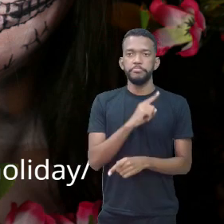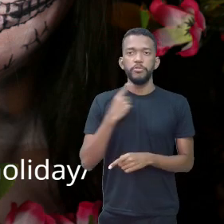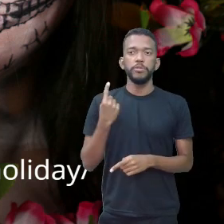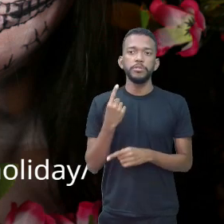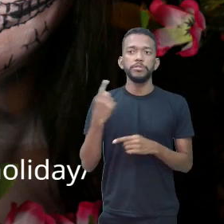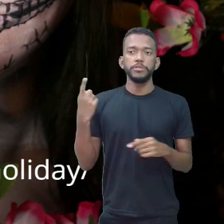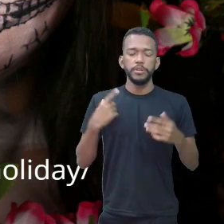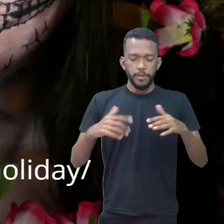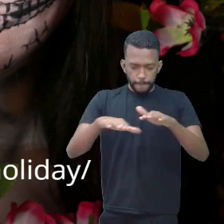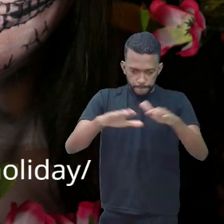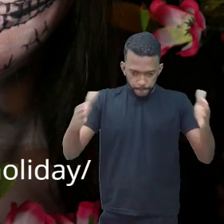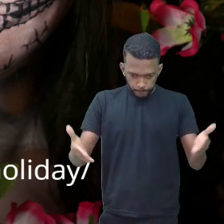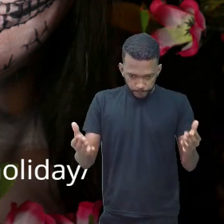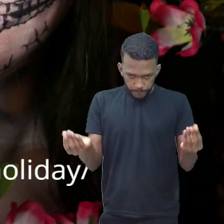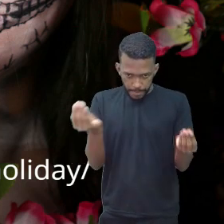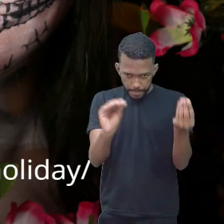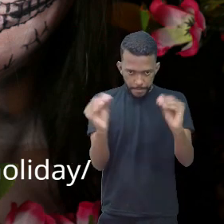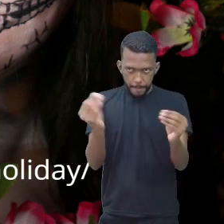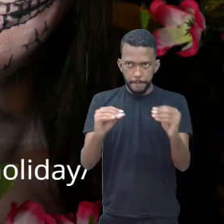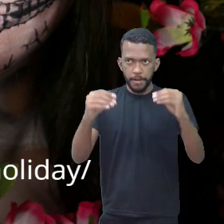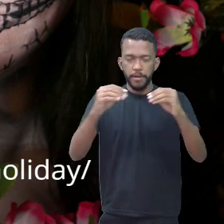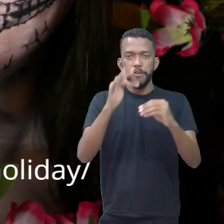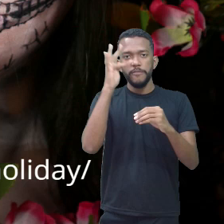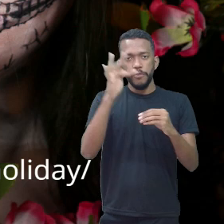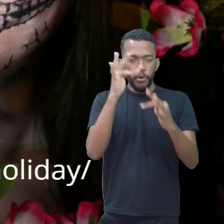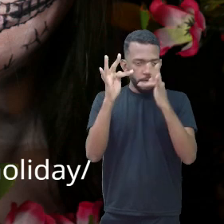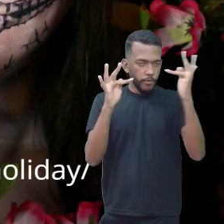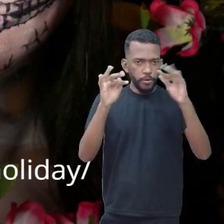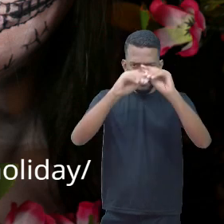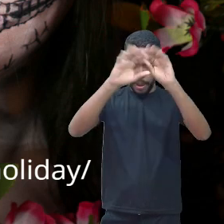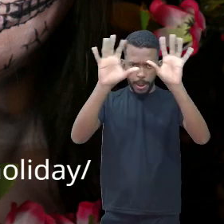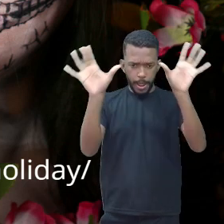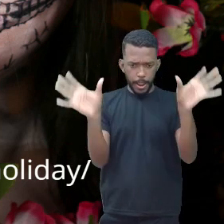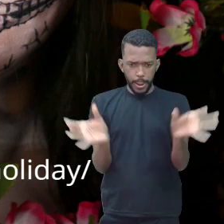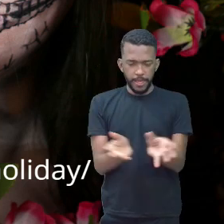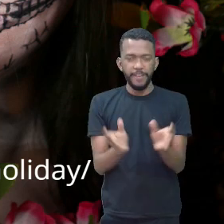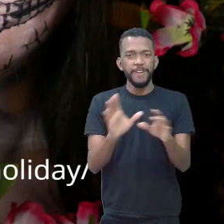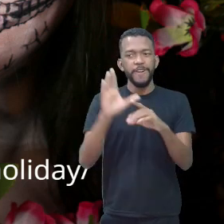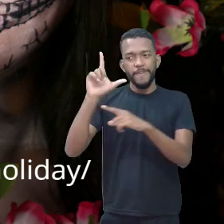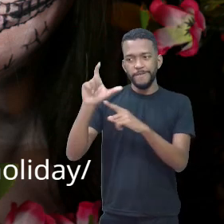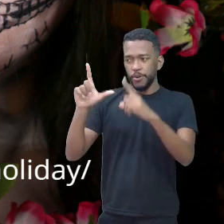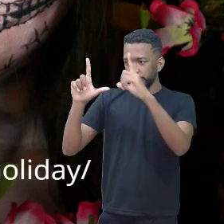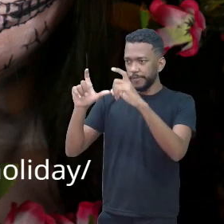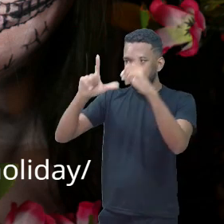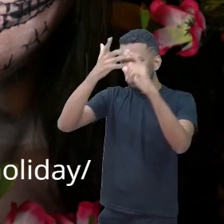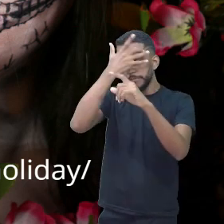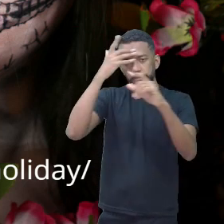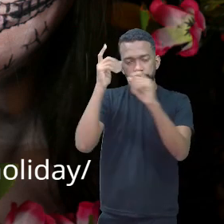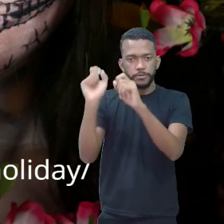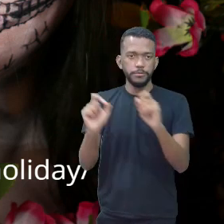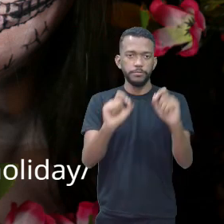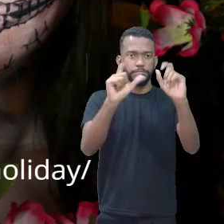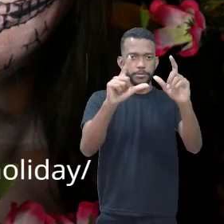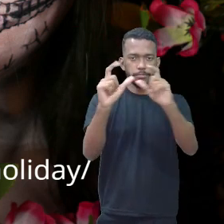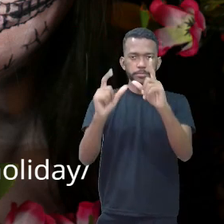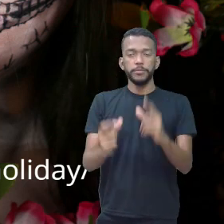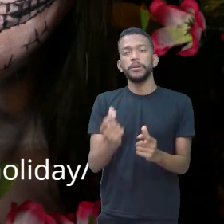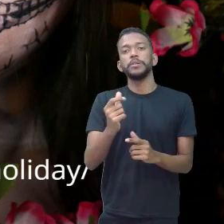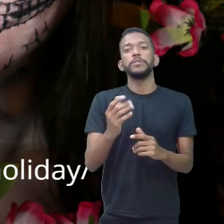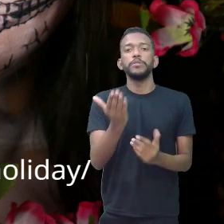são decorados com margaridas, com flores coloridas, fotos dos falecidos e as comidas e